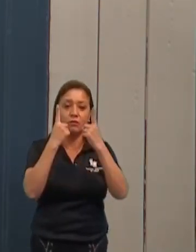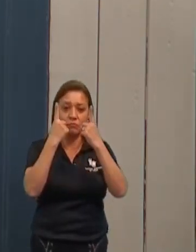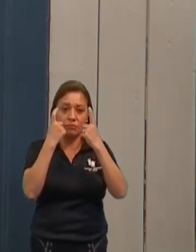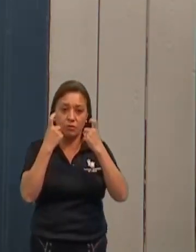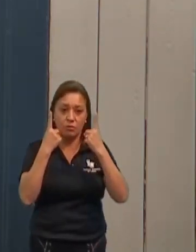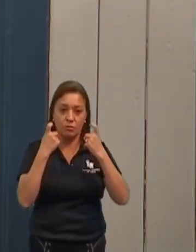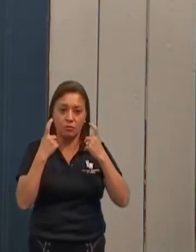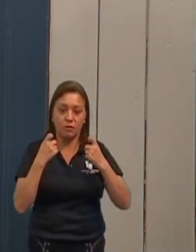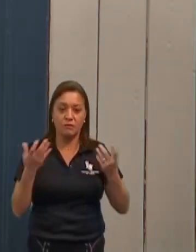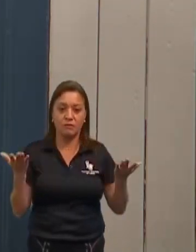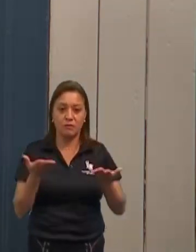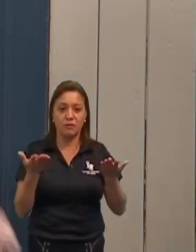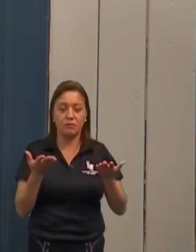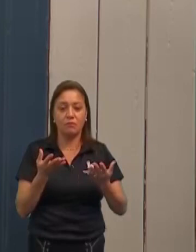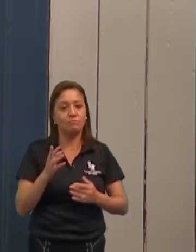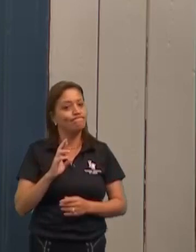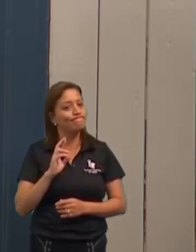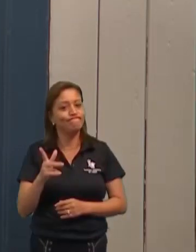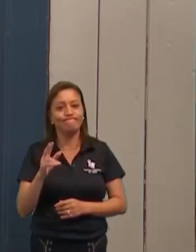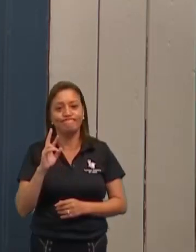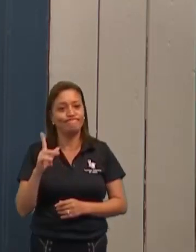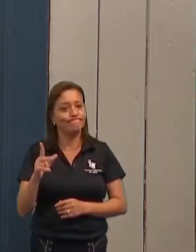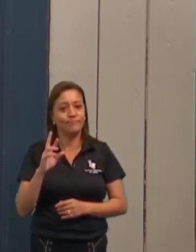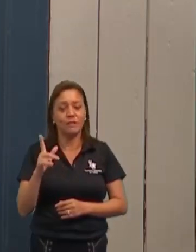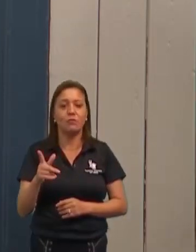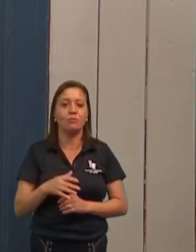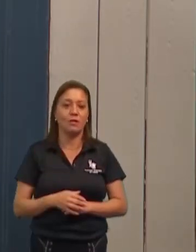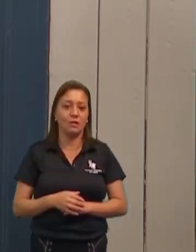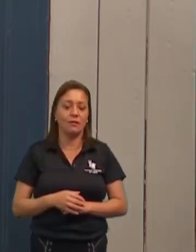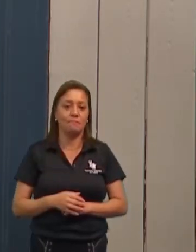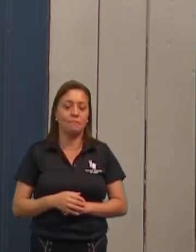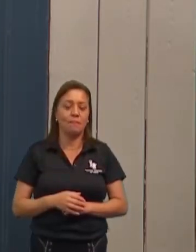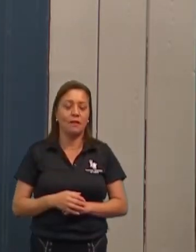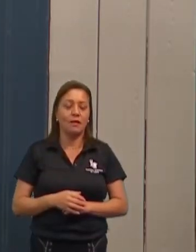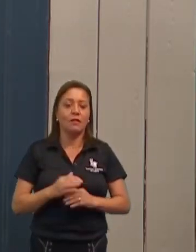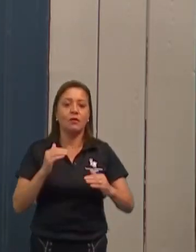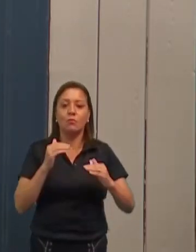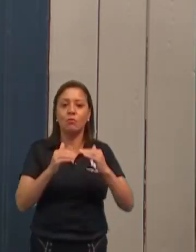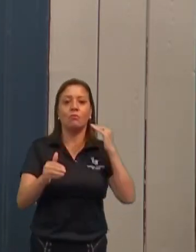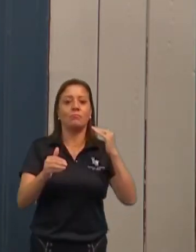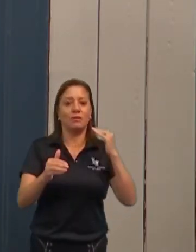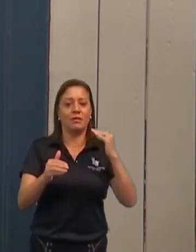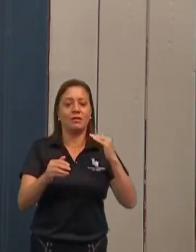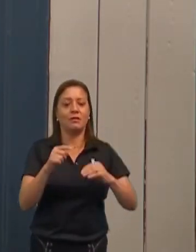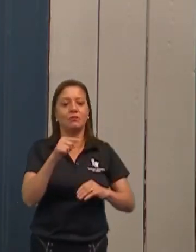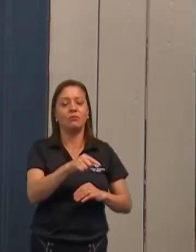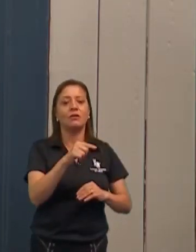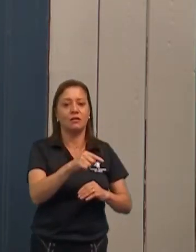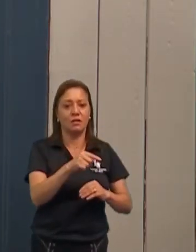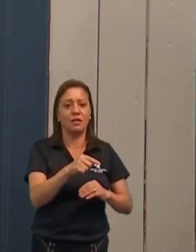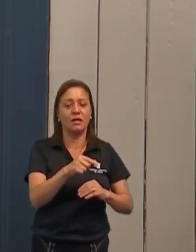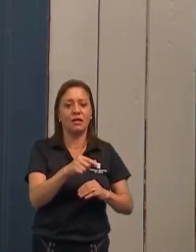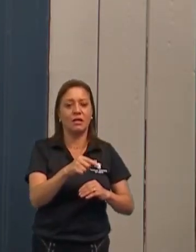há sentido na manutenção dos clubes de tiro, assim como a atividade de caça